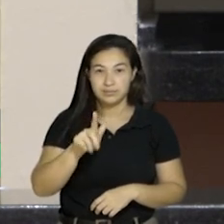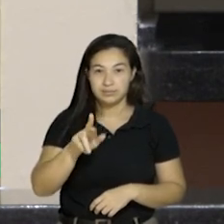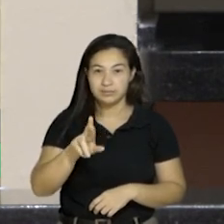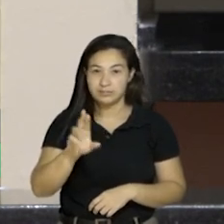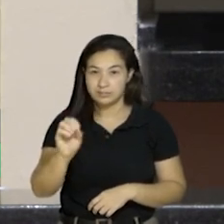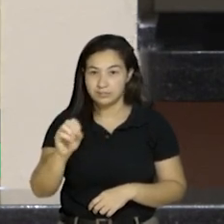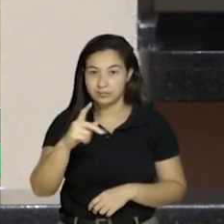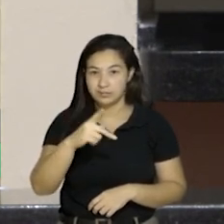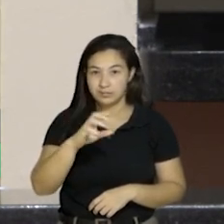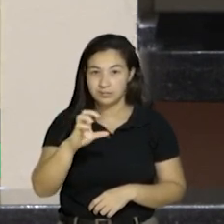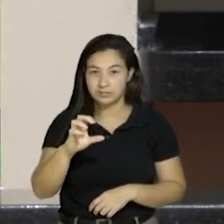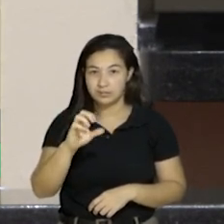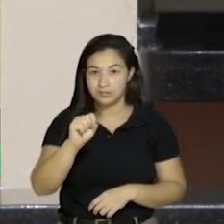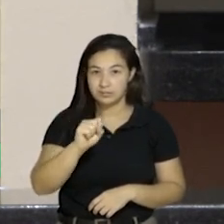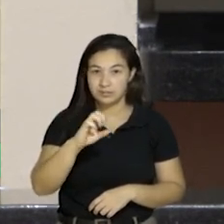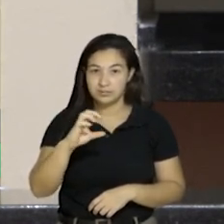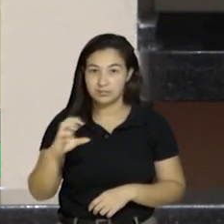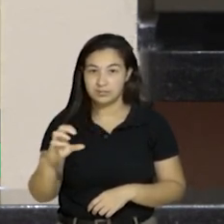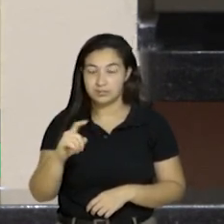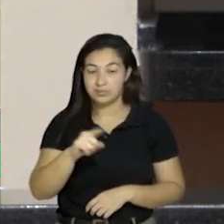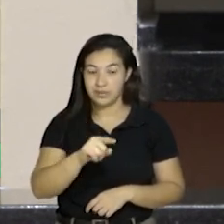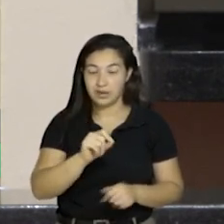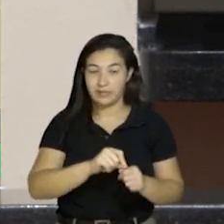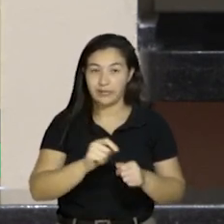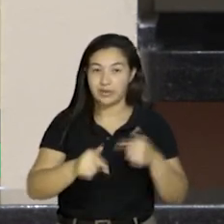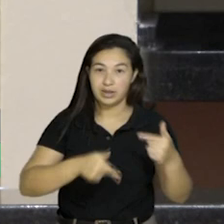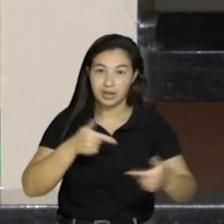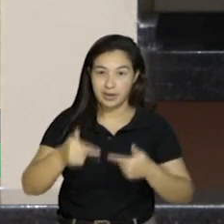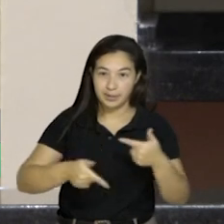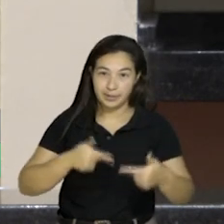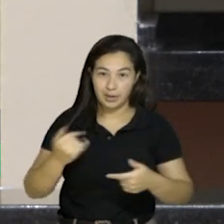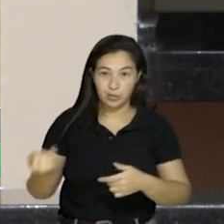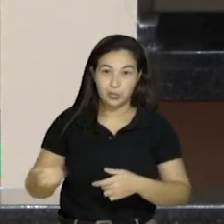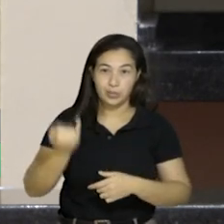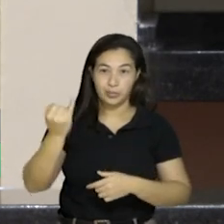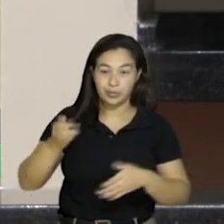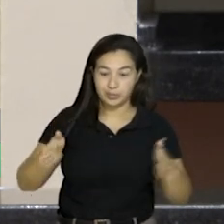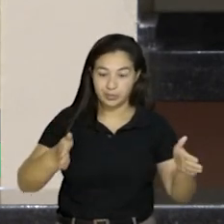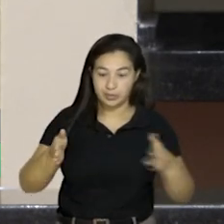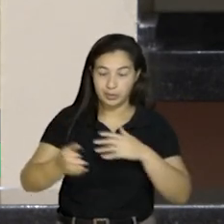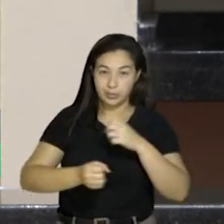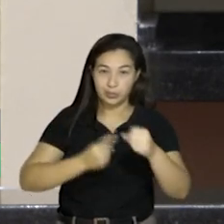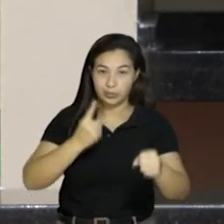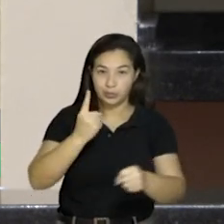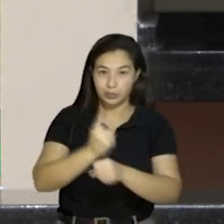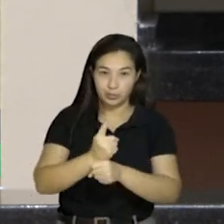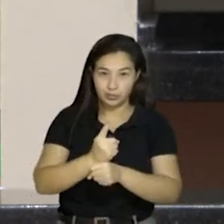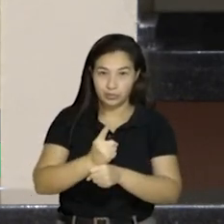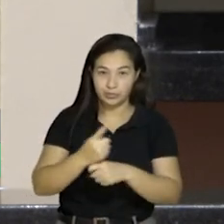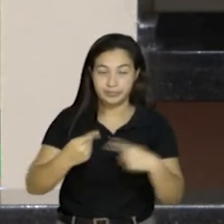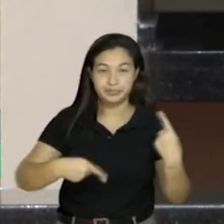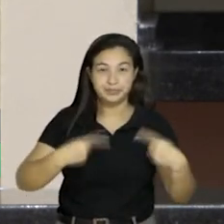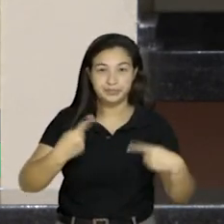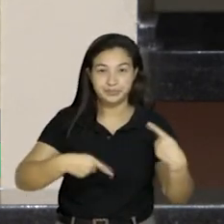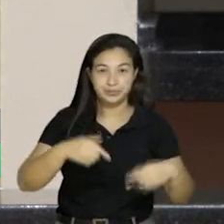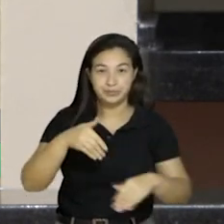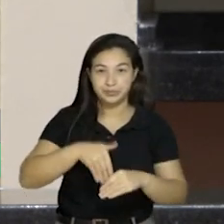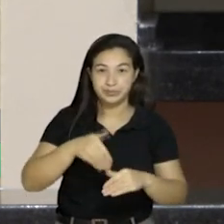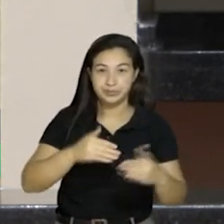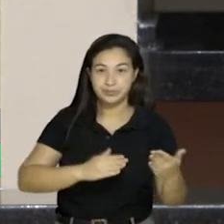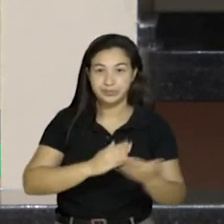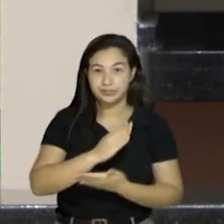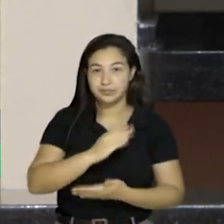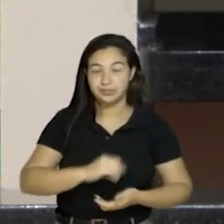pelos relevantes serviços prestados ao longo de um ano em discussão em votação